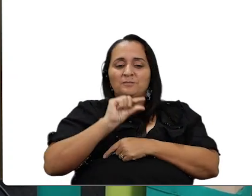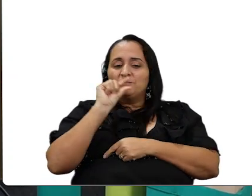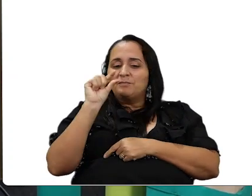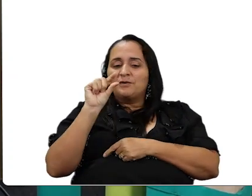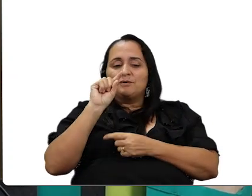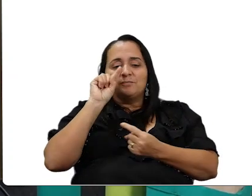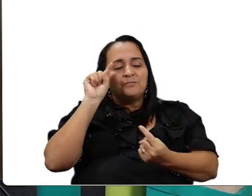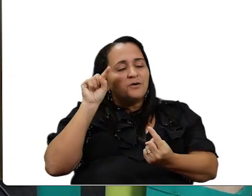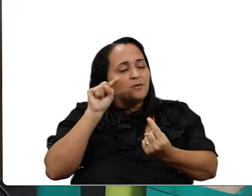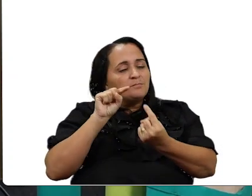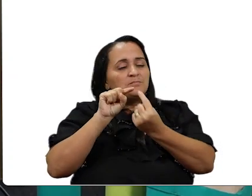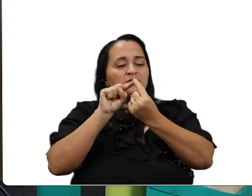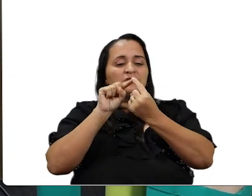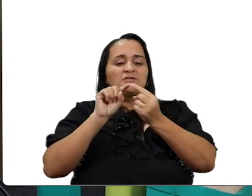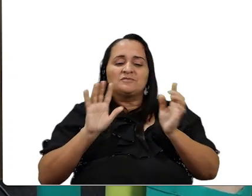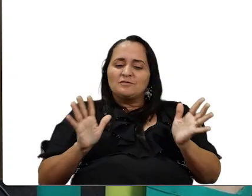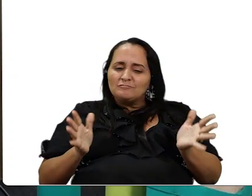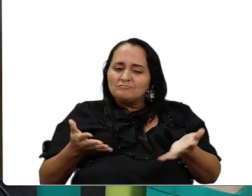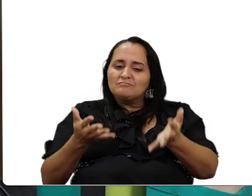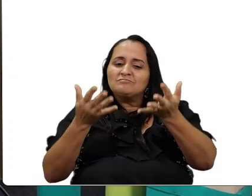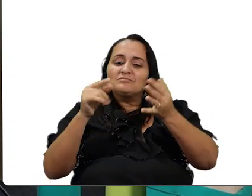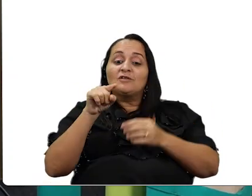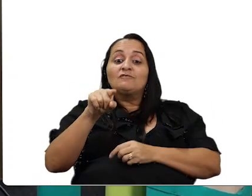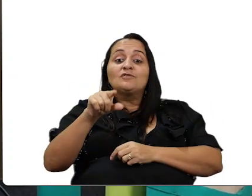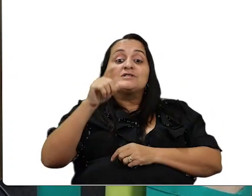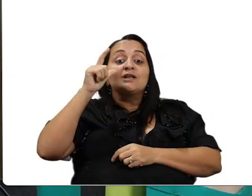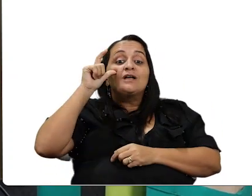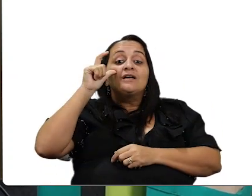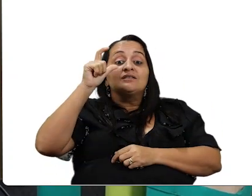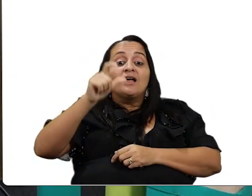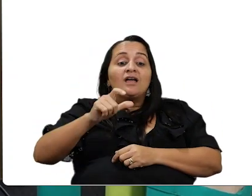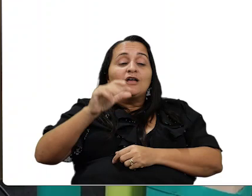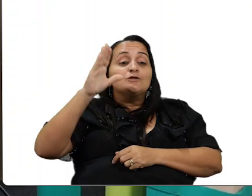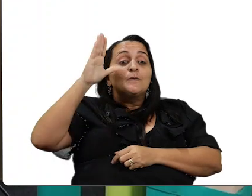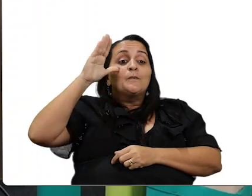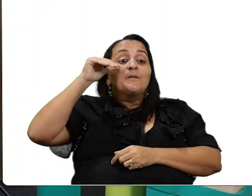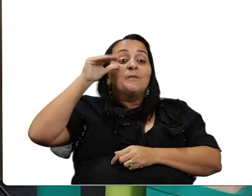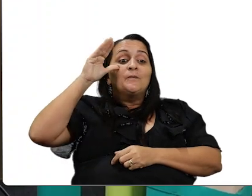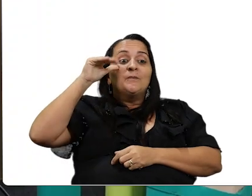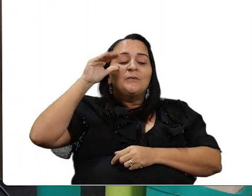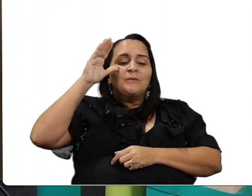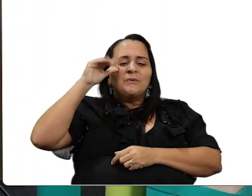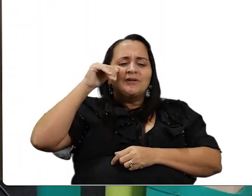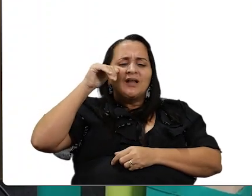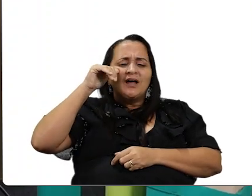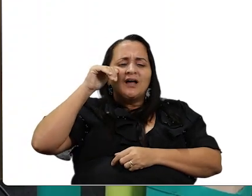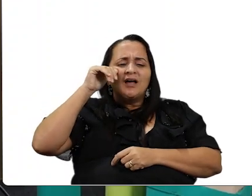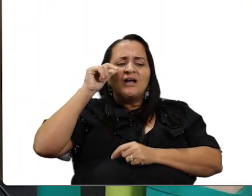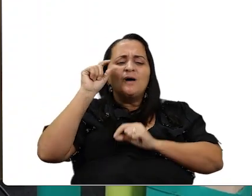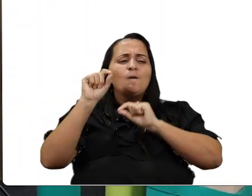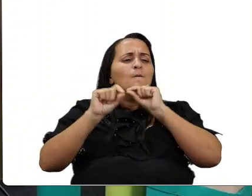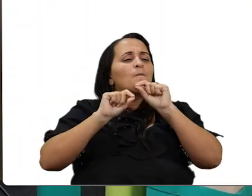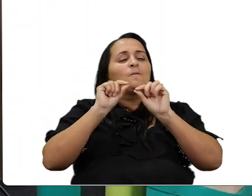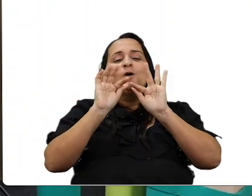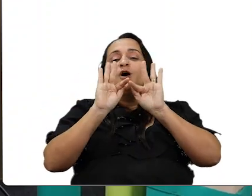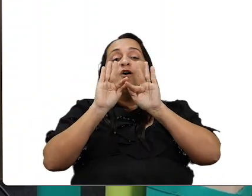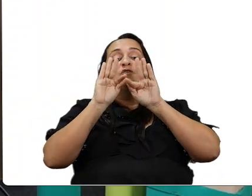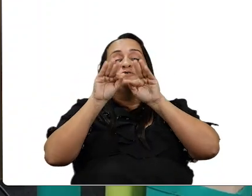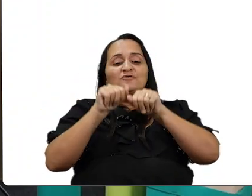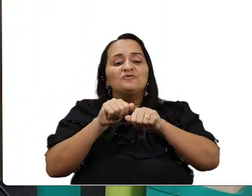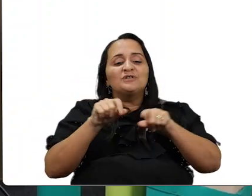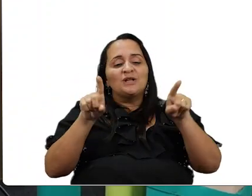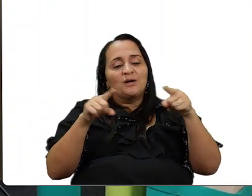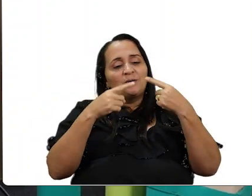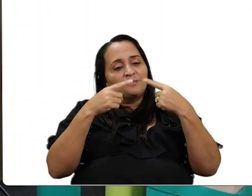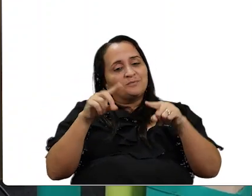meu objetivo era só atiçar em você a curiosidade de descobrir qual é o final